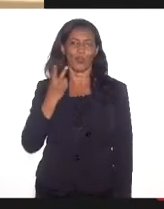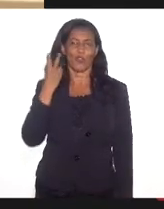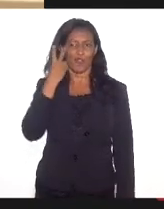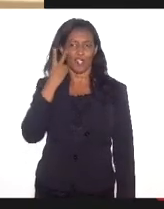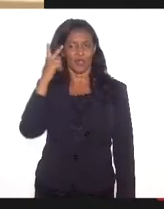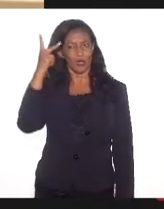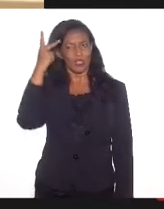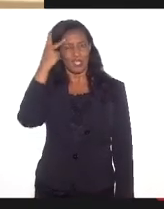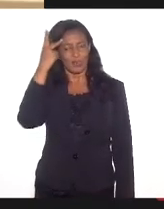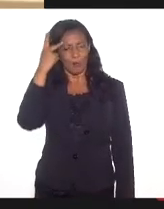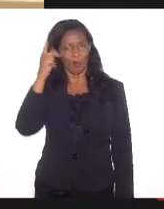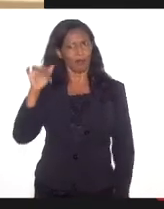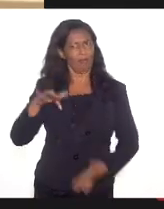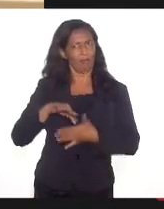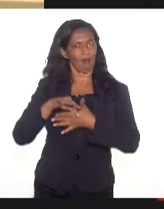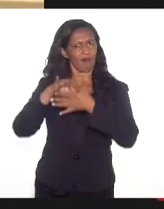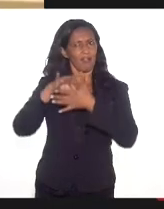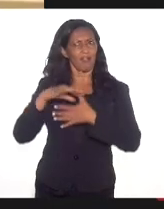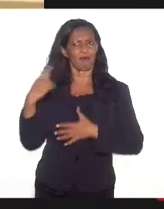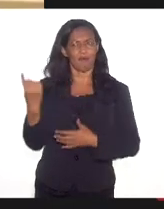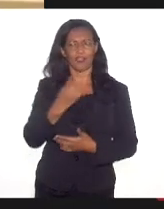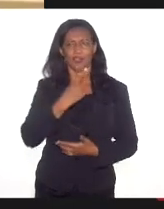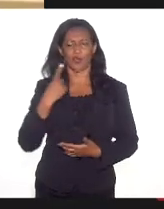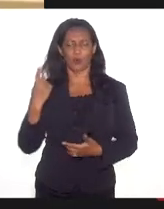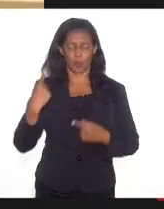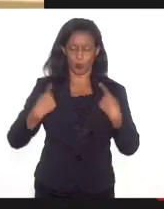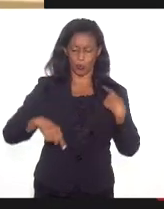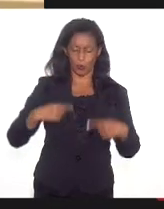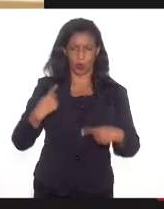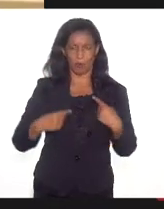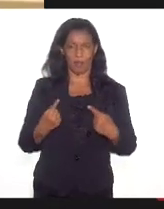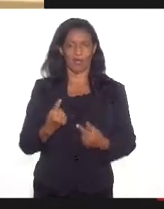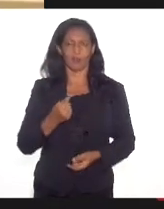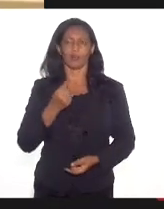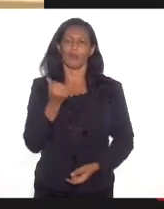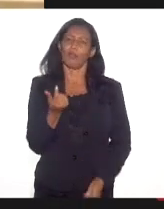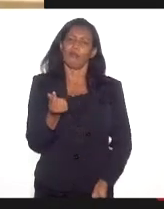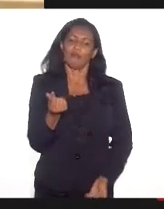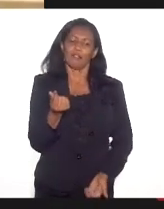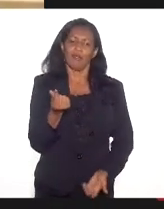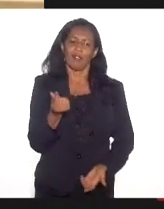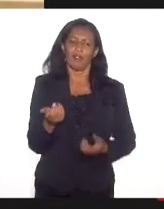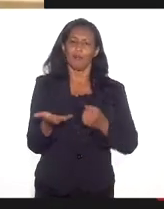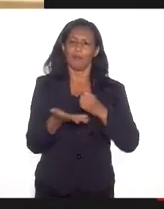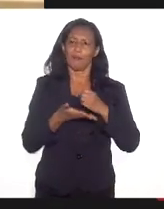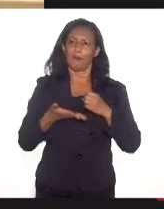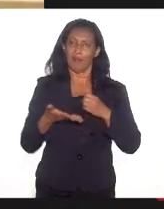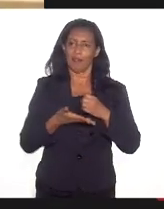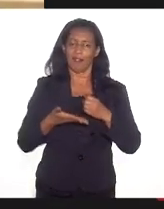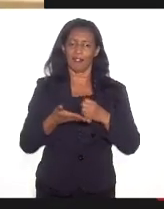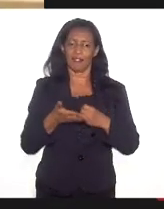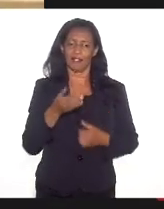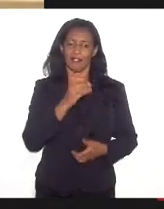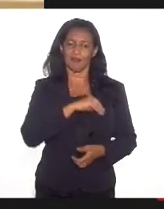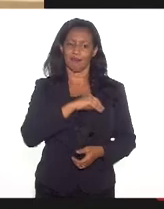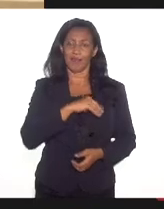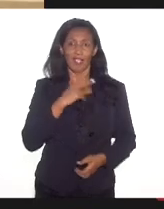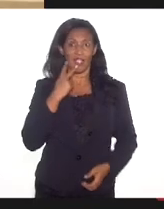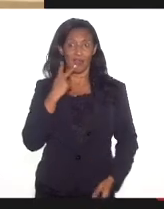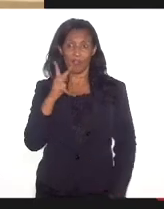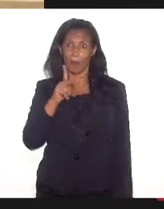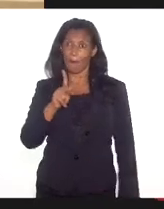é referência para todos nós no debate sobre renda base e citou aqui o nosso querido Papa